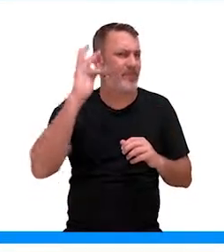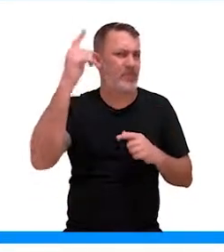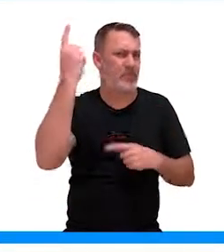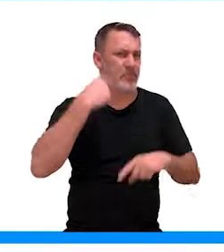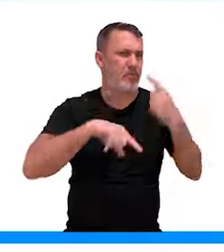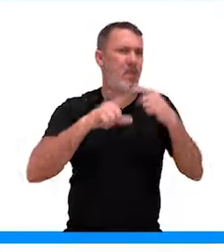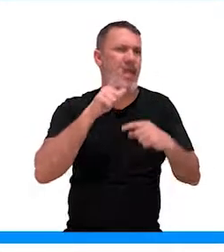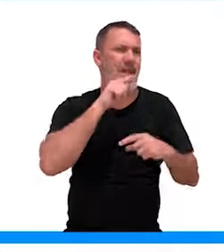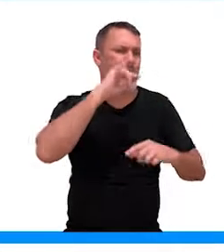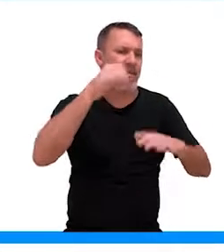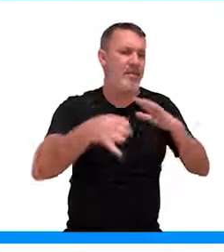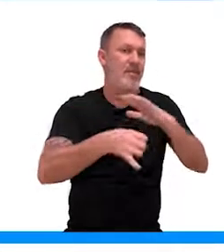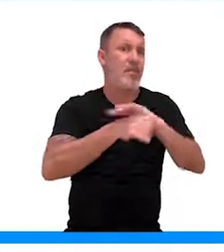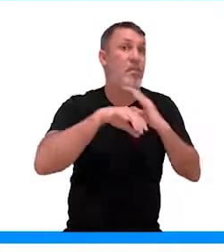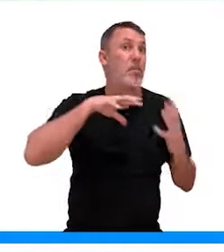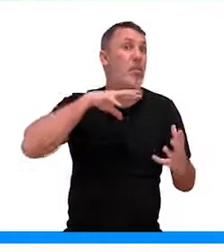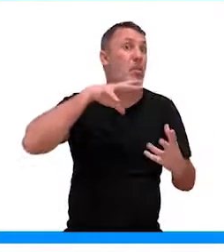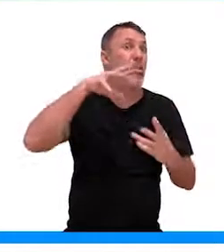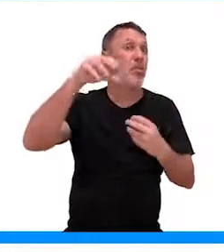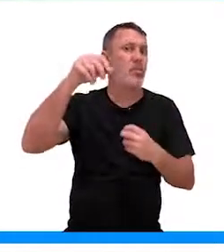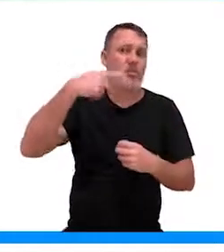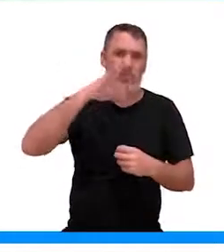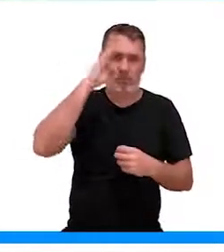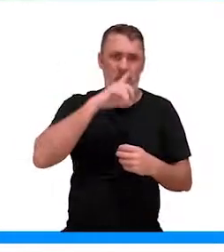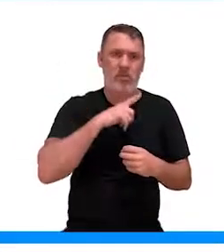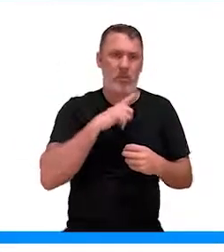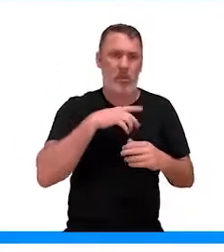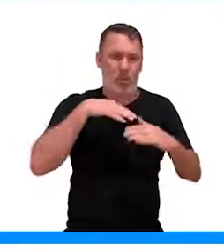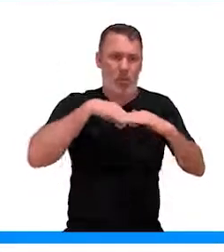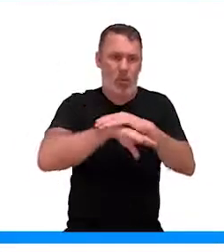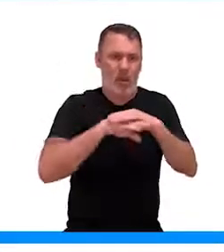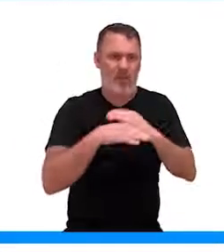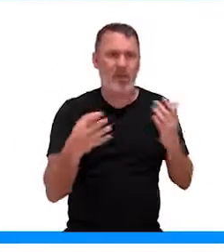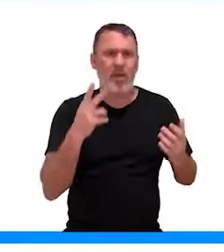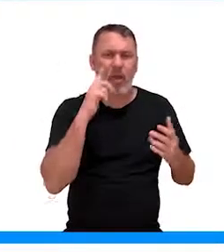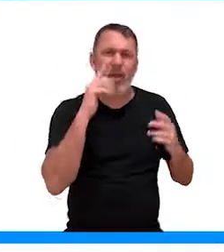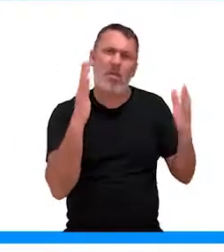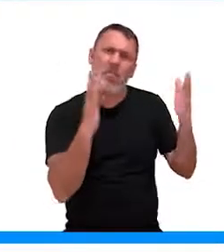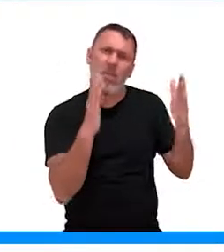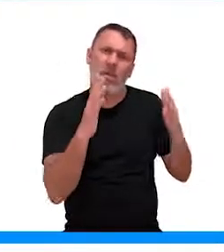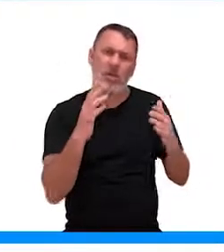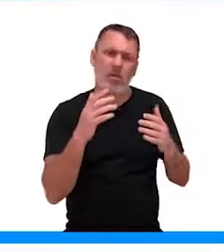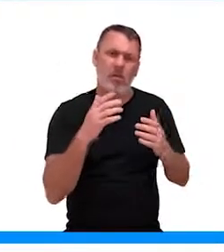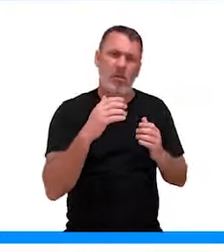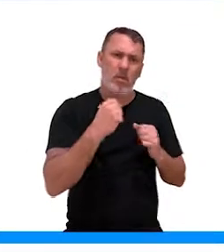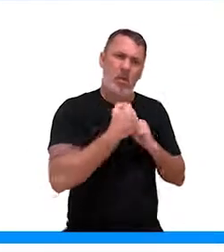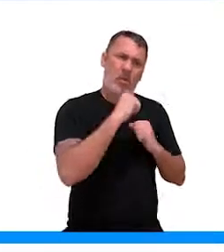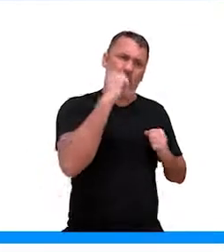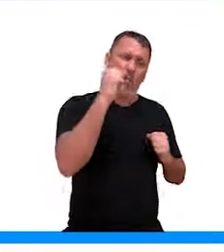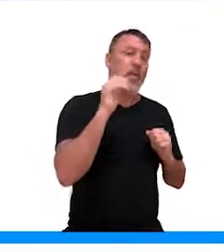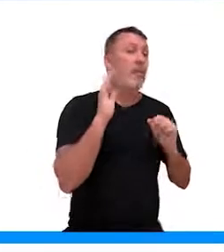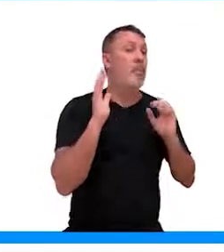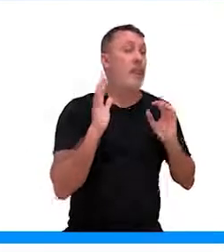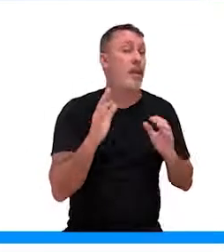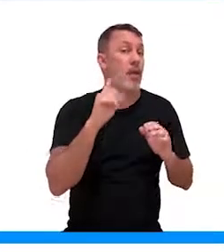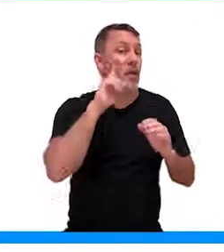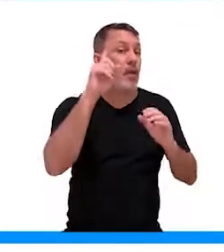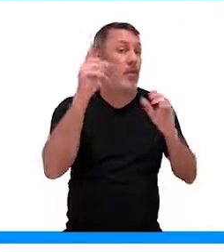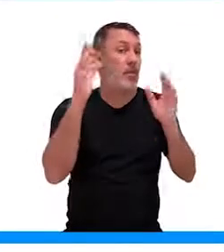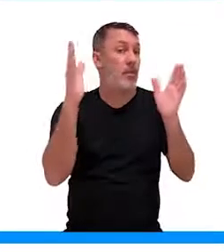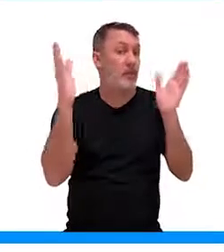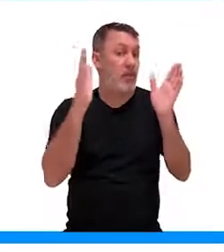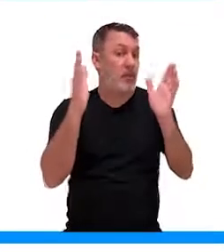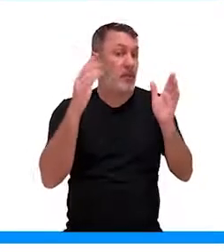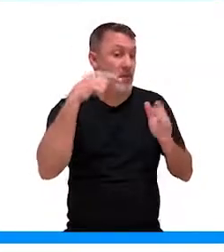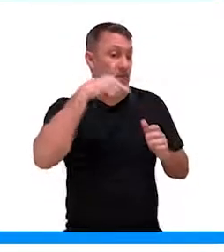em termos de volume hídrico do planeta. Mas você fala assim, professor, mas peraí, o Alter do Chão ele é menor que o aquífero Guarani, mas calma, a